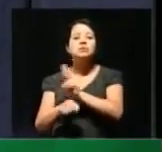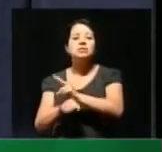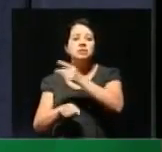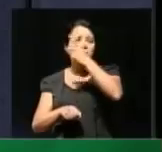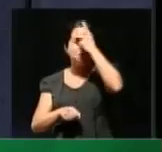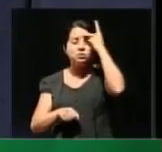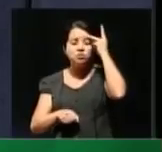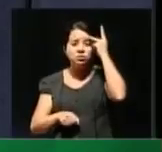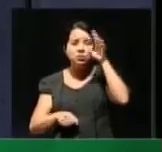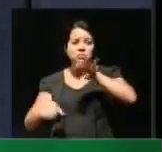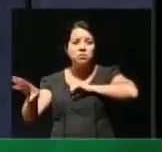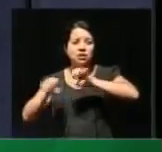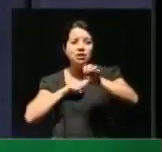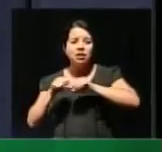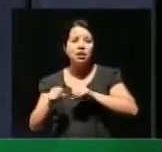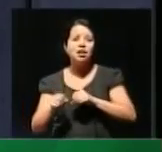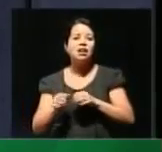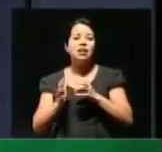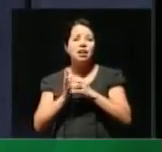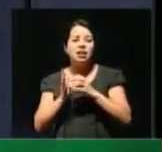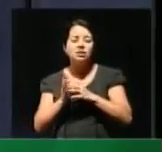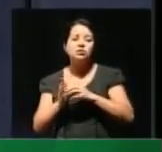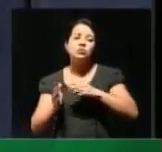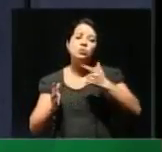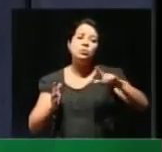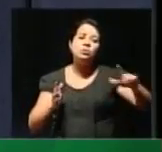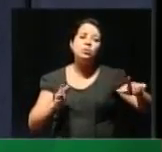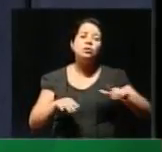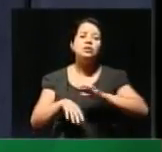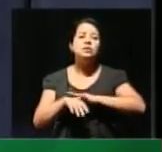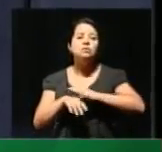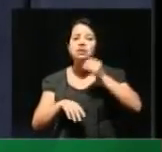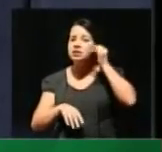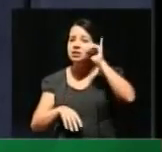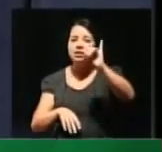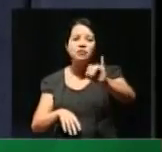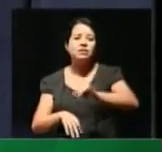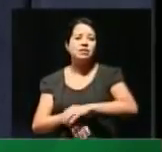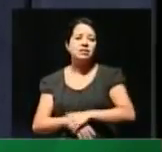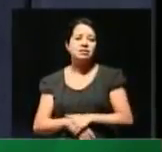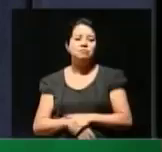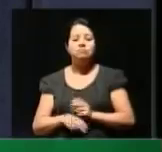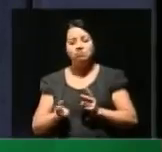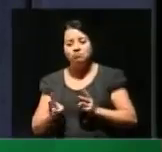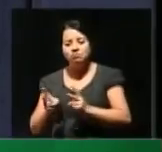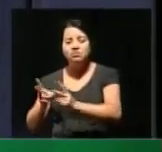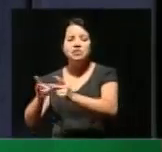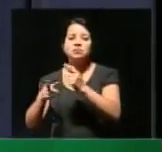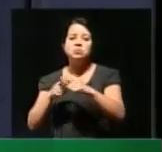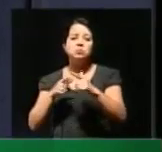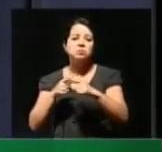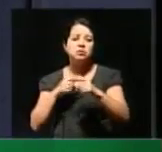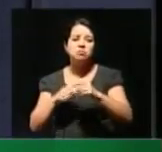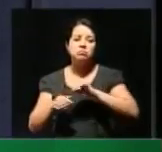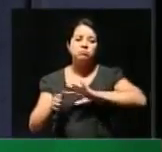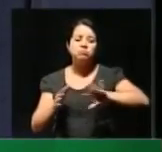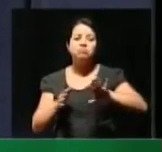mais tempo, né? E também nessa matriz se coloca que tem alguns fatores, por exemplo, as